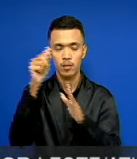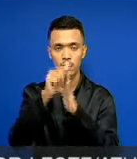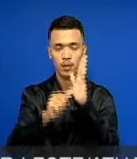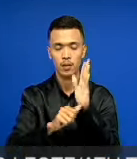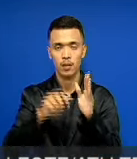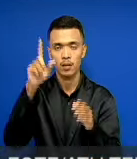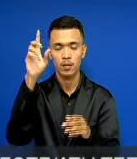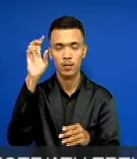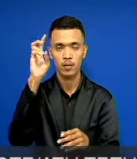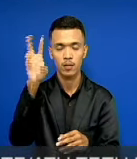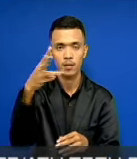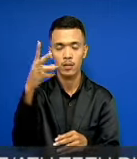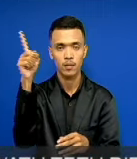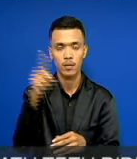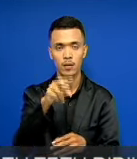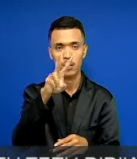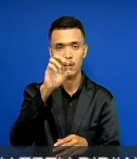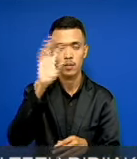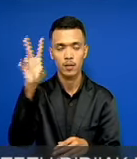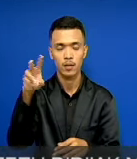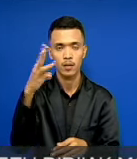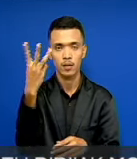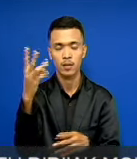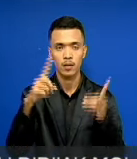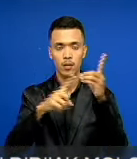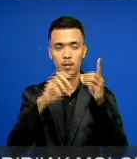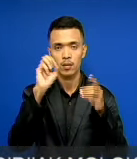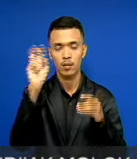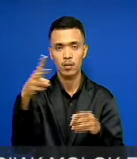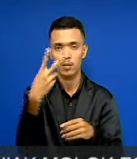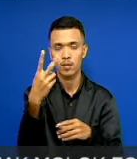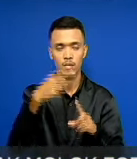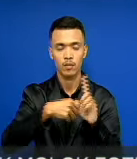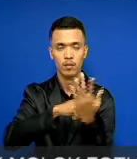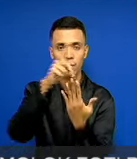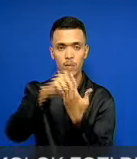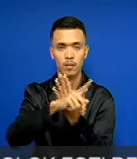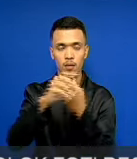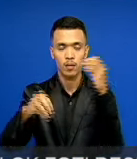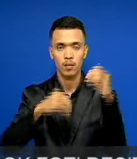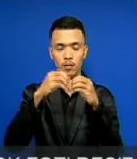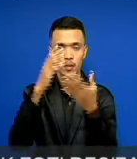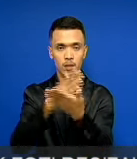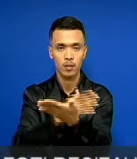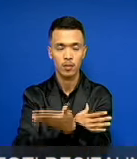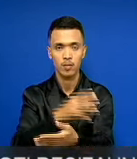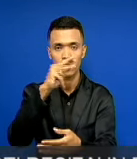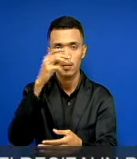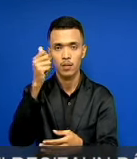número 3/2006, Lourenço no Lourenço em Rua, Fulano Abril, com o Estatuto Combatentes Libertação